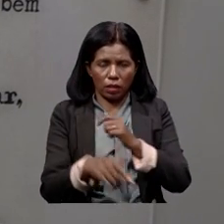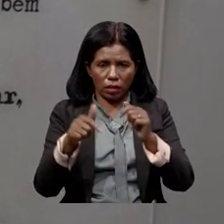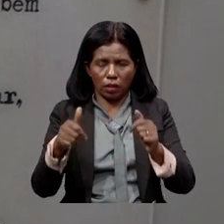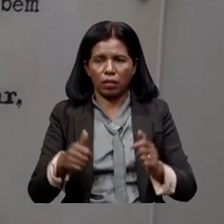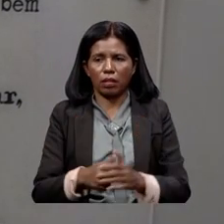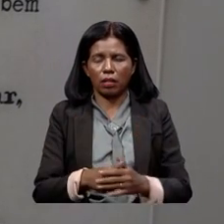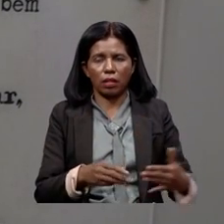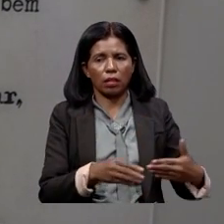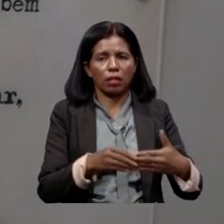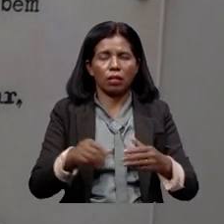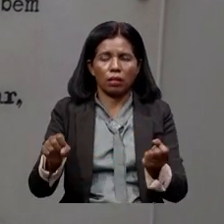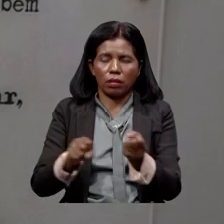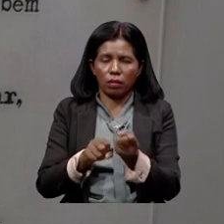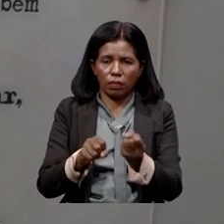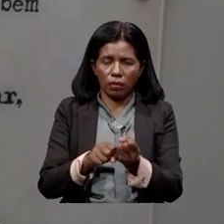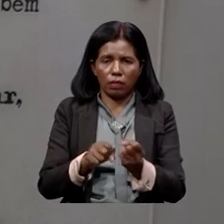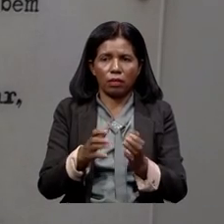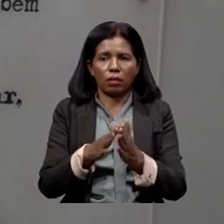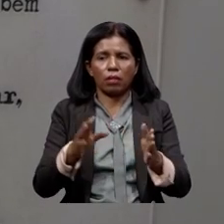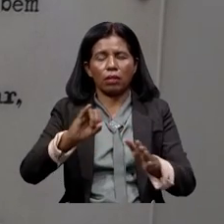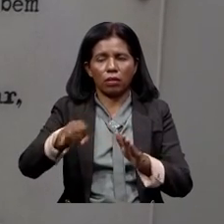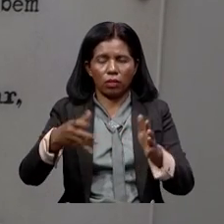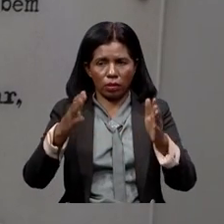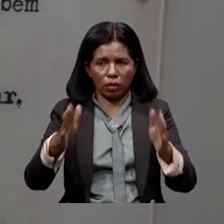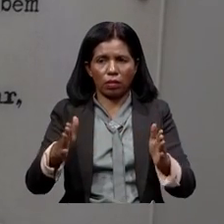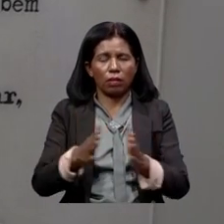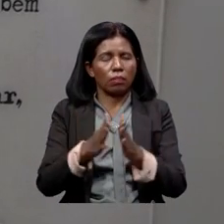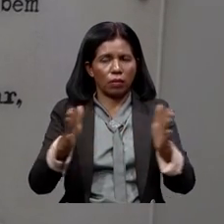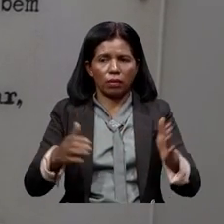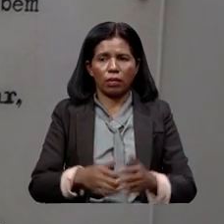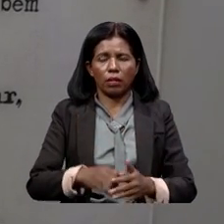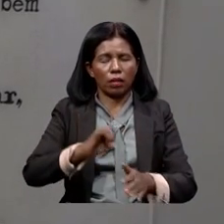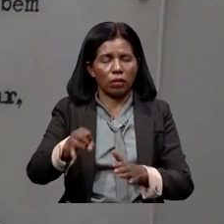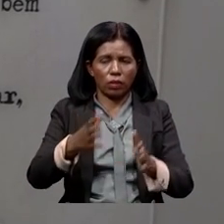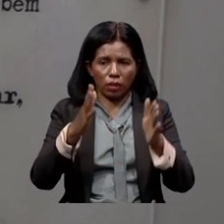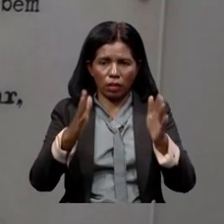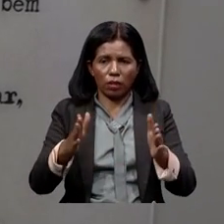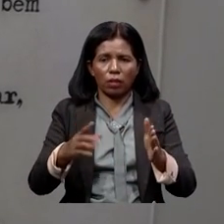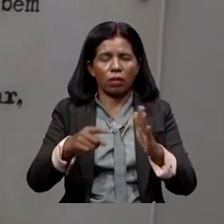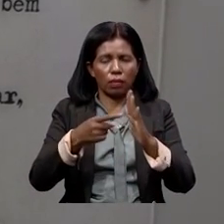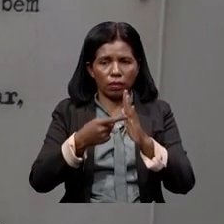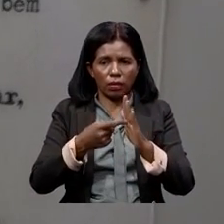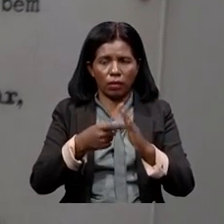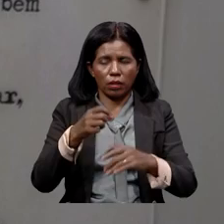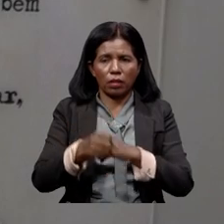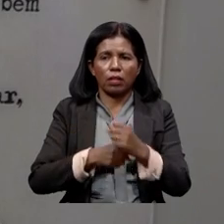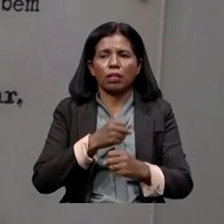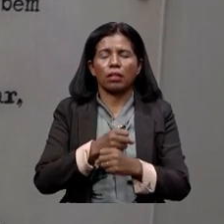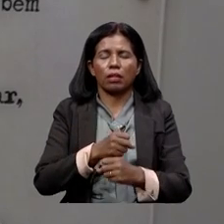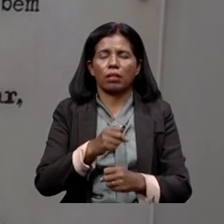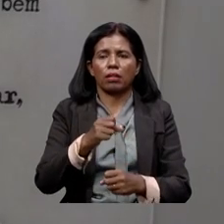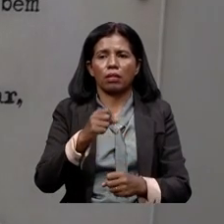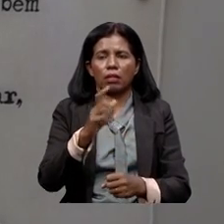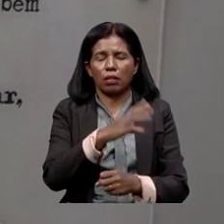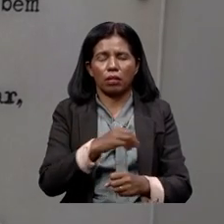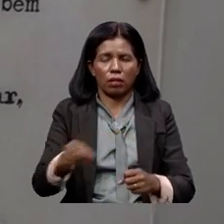o coane mas contribuição se jornalista né mas precisaria jornalista né como 75 to 99 e